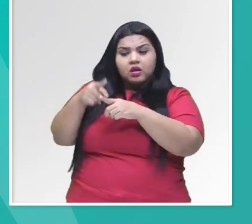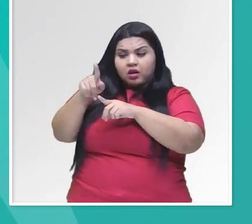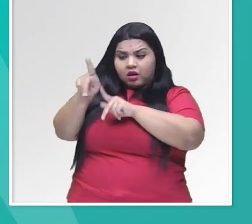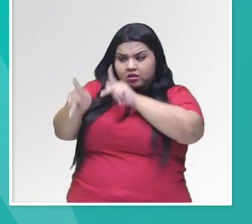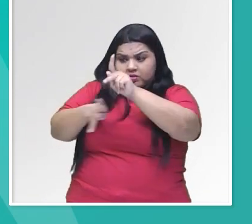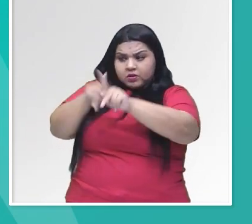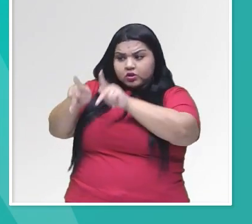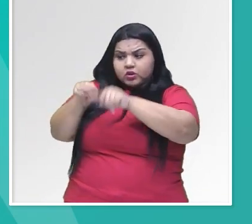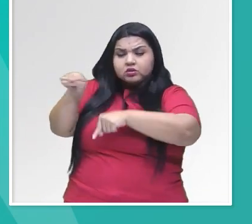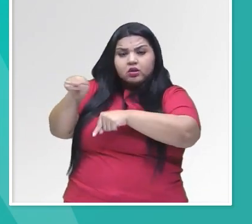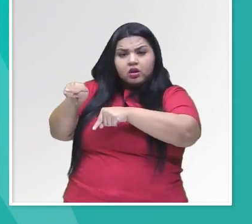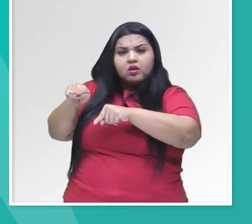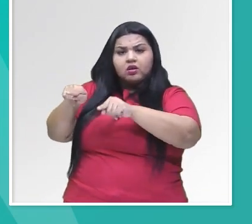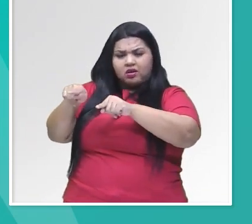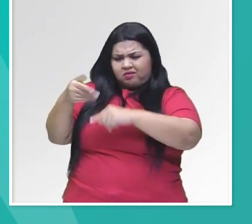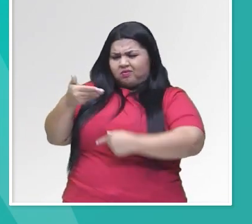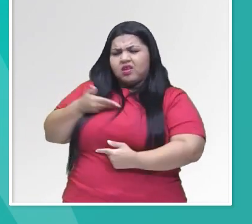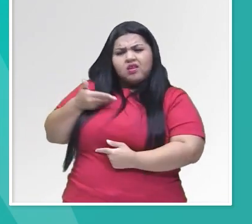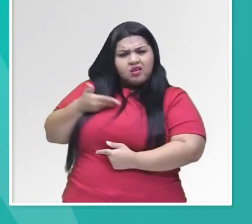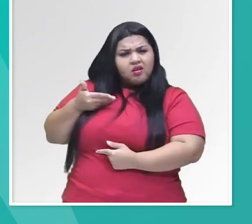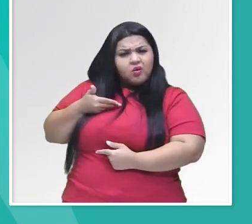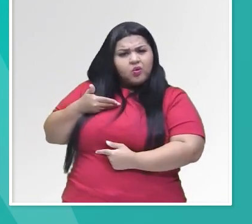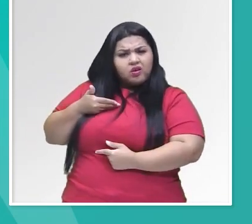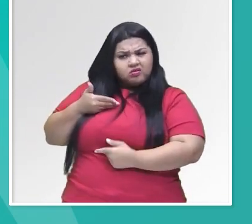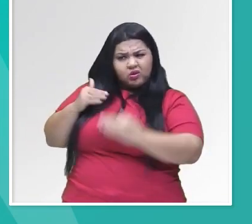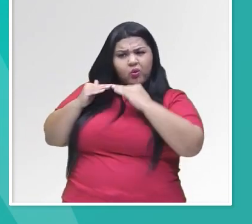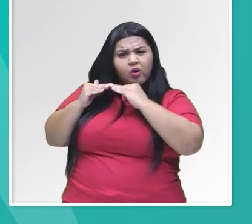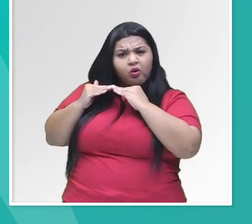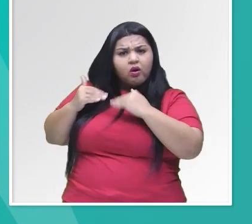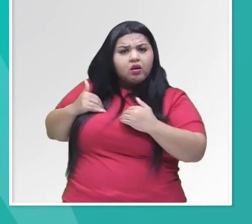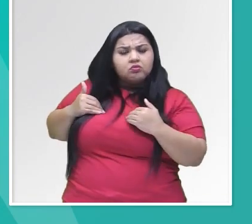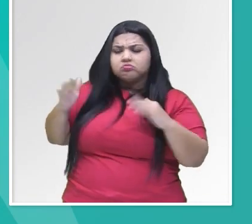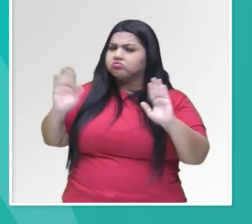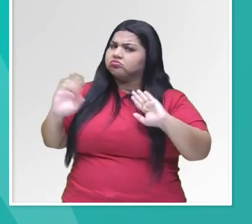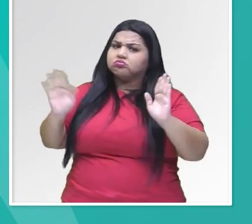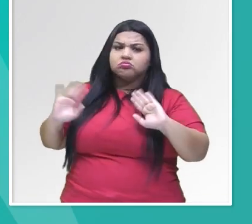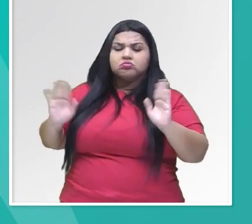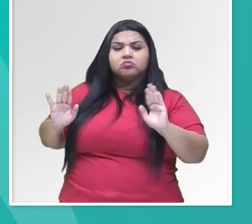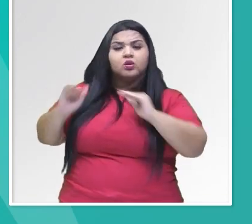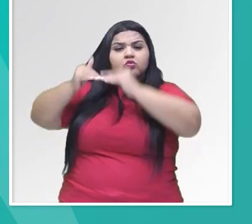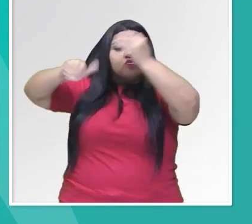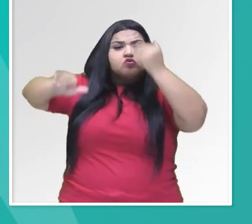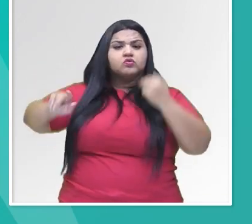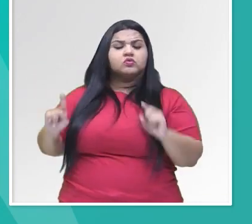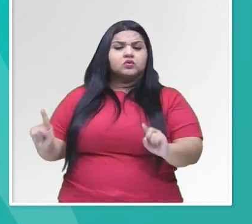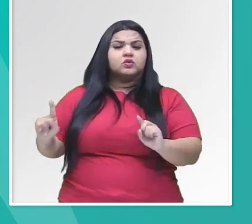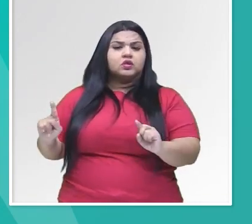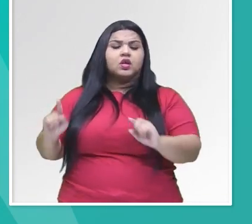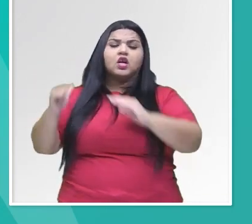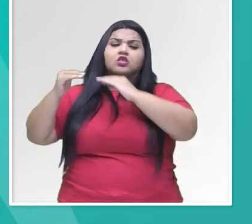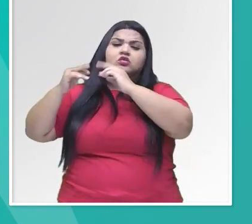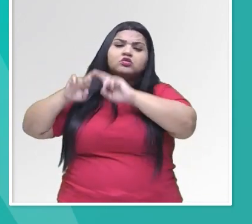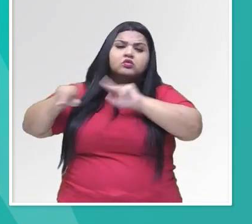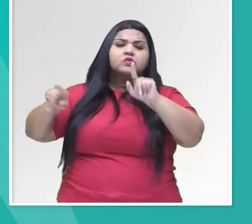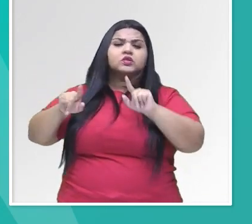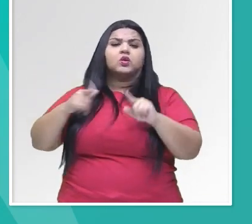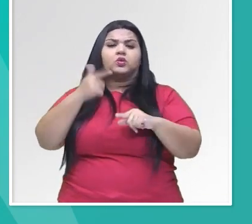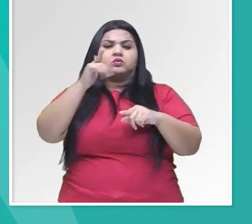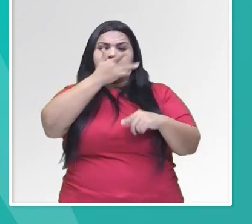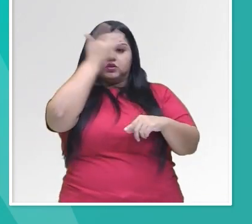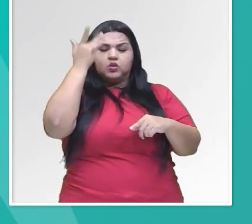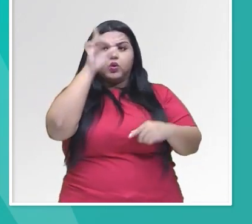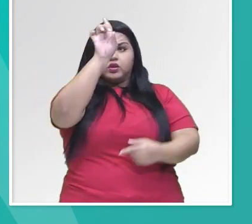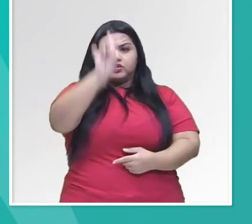estão lá, meus coleguinhas, eles não são iguais a mim. E vamos ver também a questão das outras pessoas da escola.